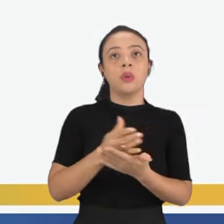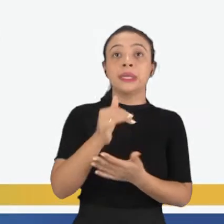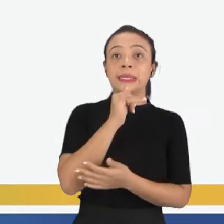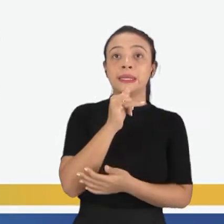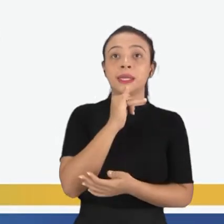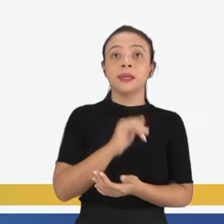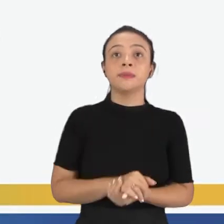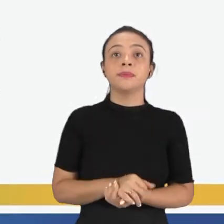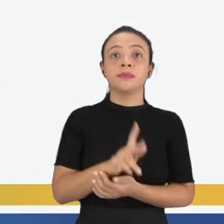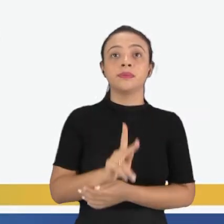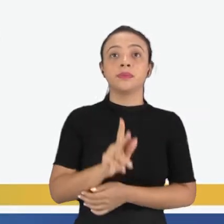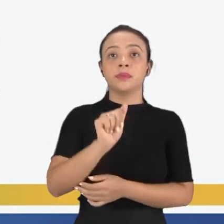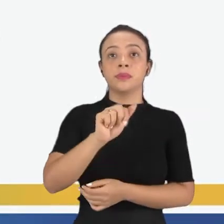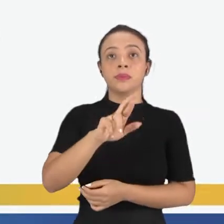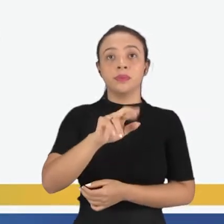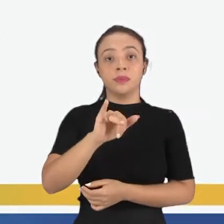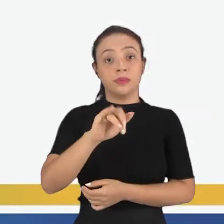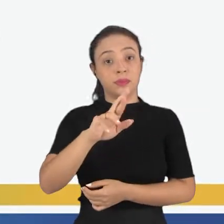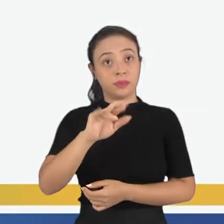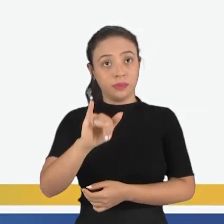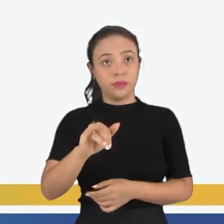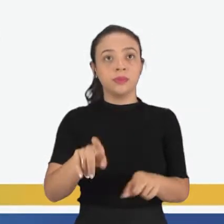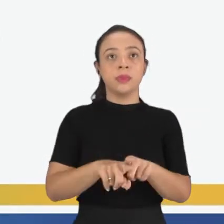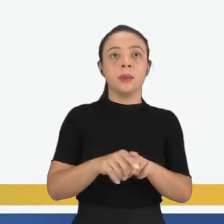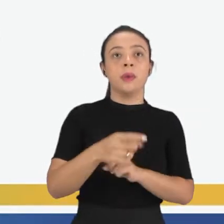como o Cariri-Xocó, o